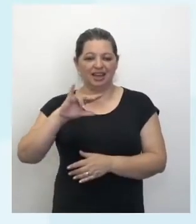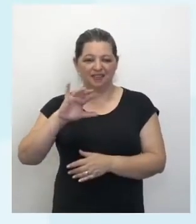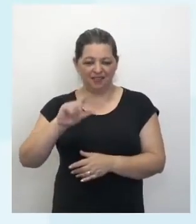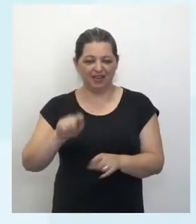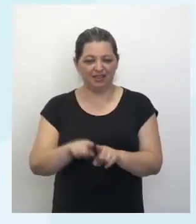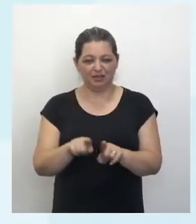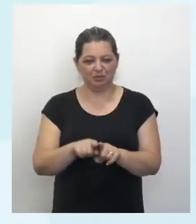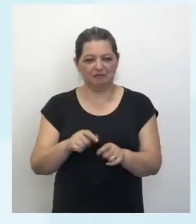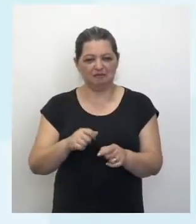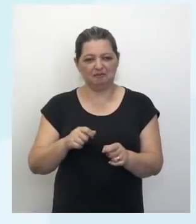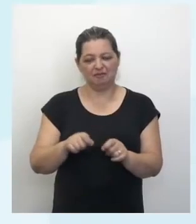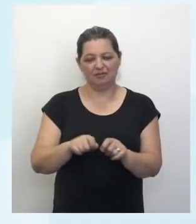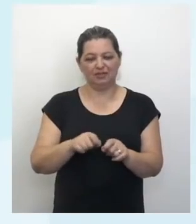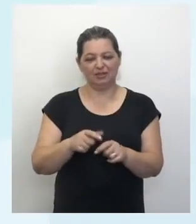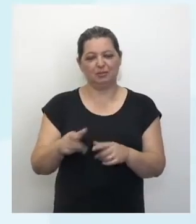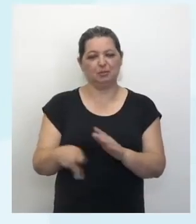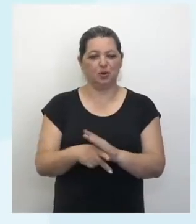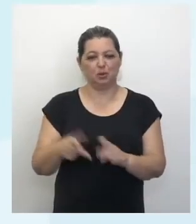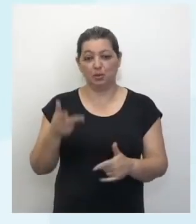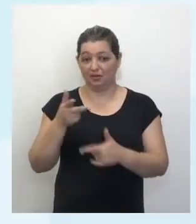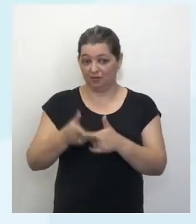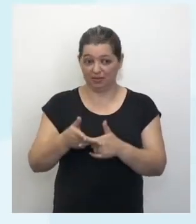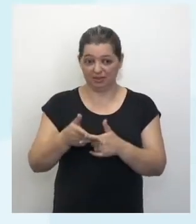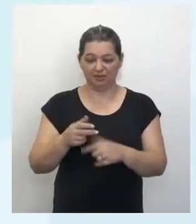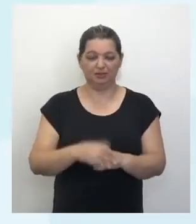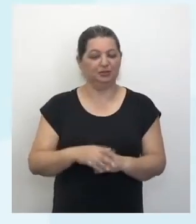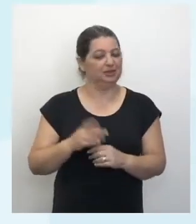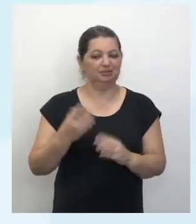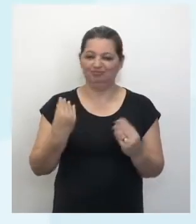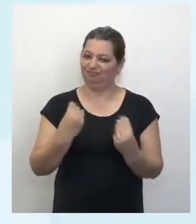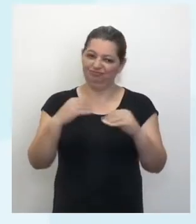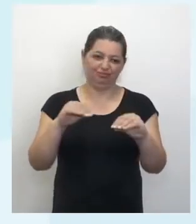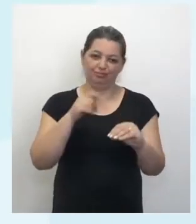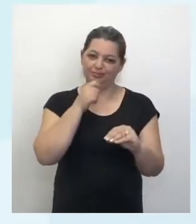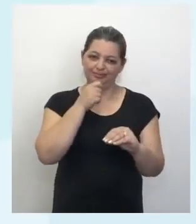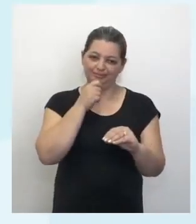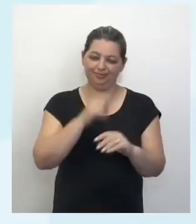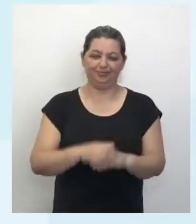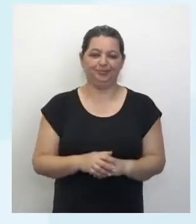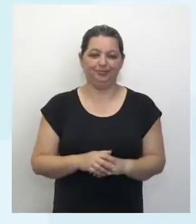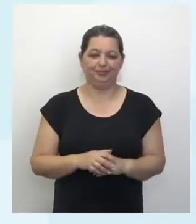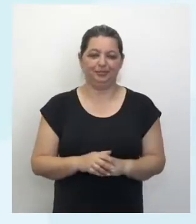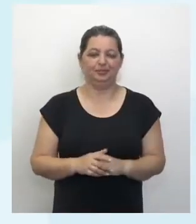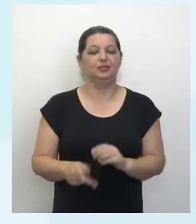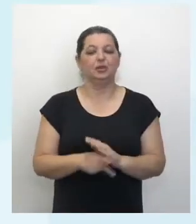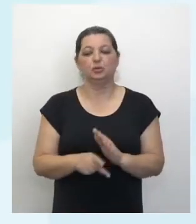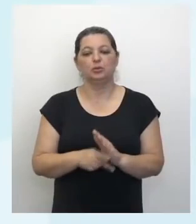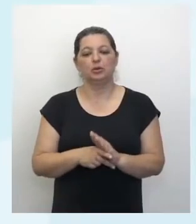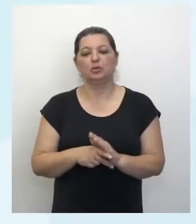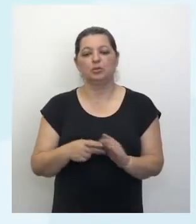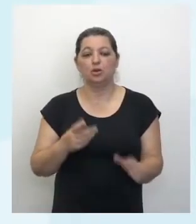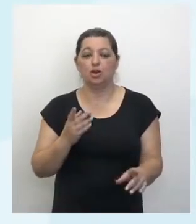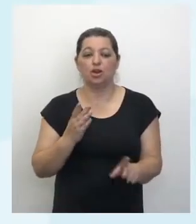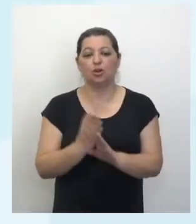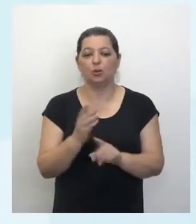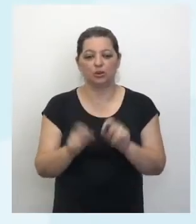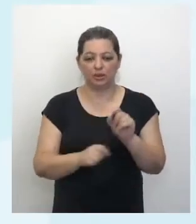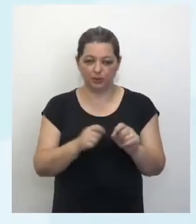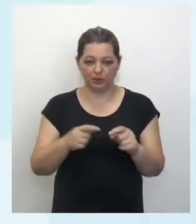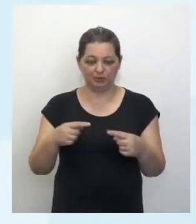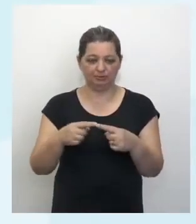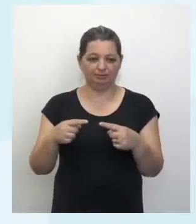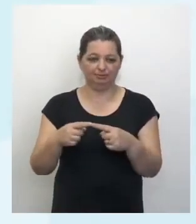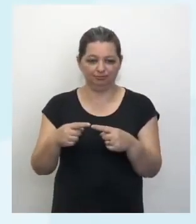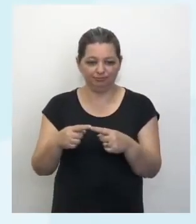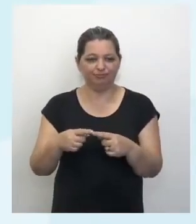fez um videozinho, né, pra gente, só que aí eu não consegui postar o vídeo. Mas é uma tarefa que era para achar o par ordenado. E o que ela fez? Ela testou